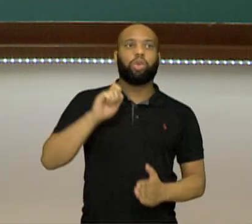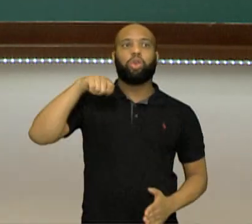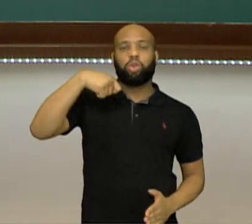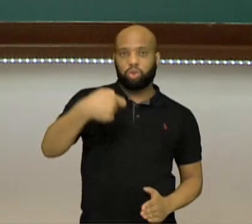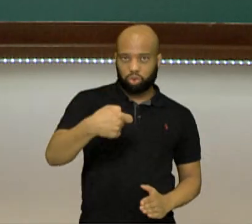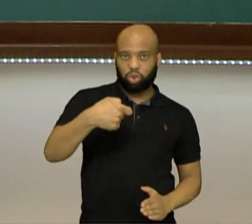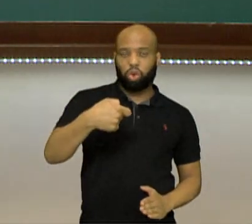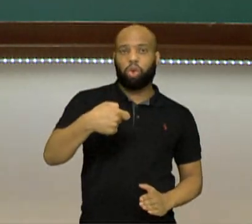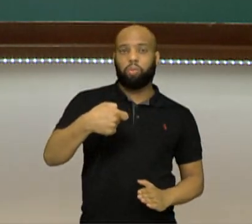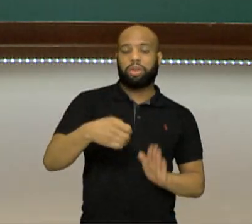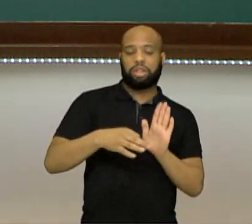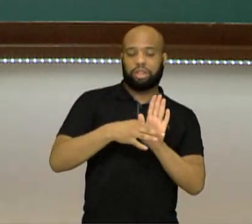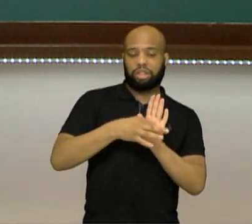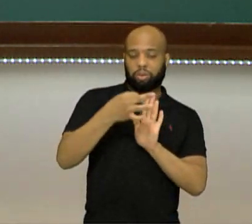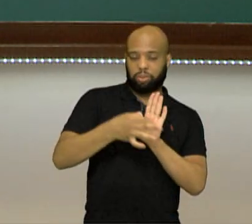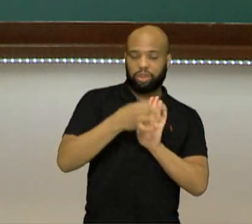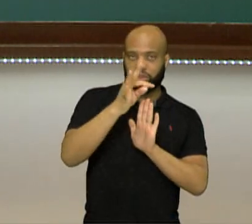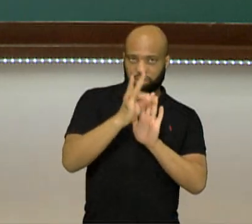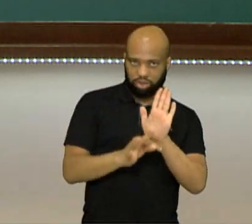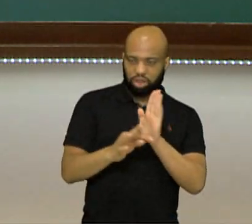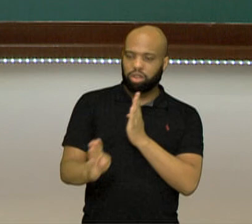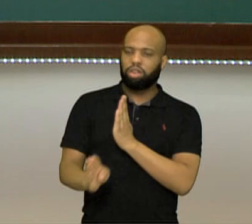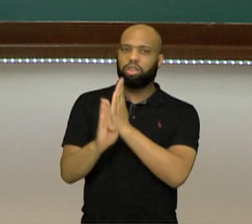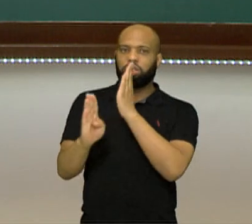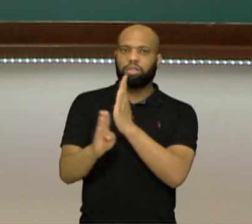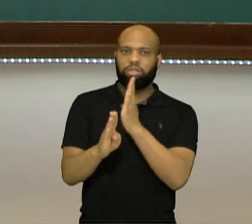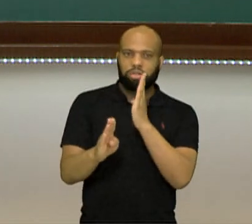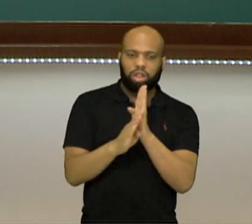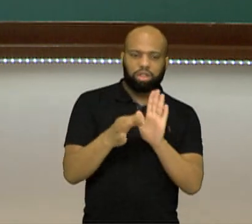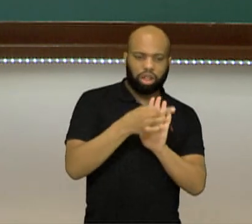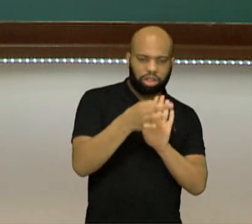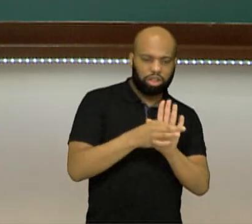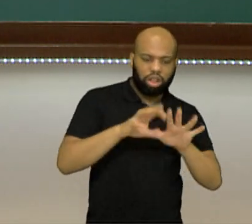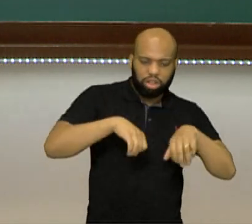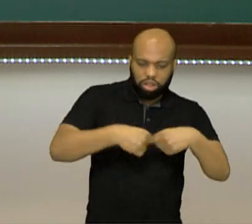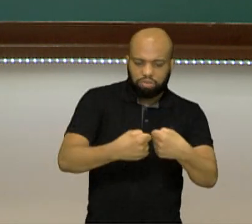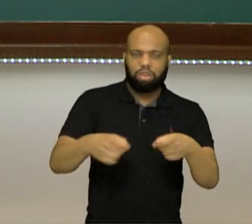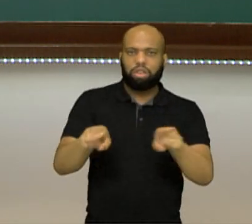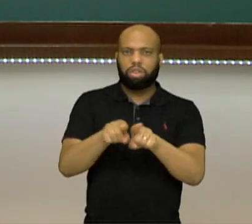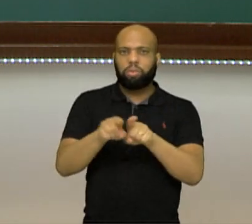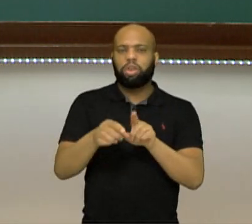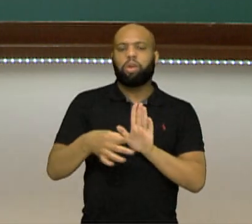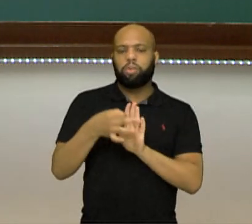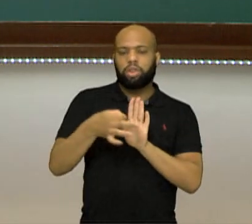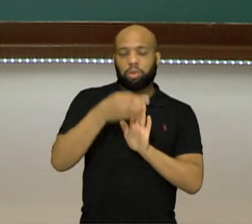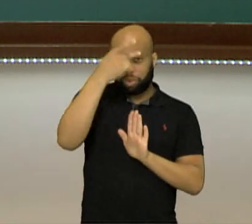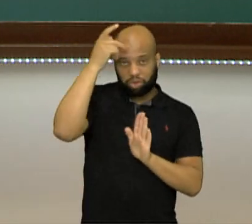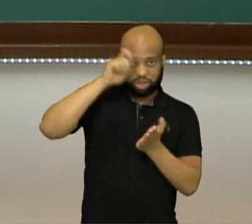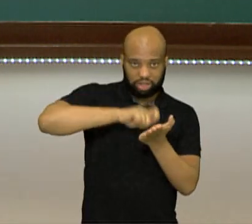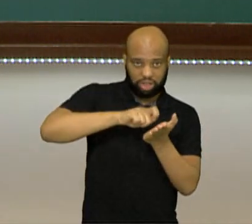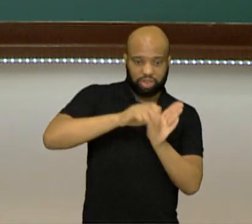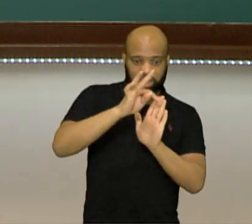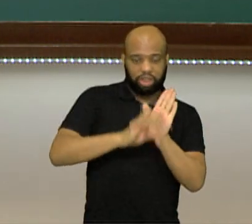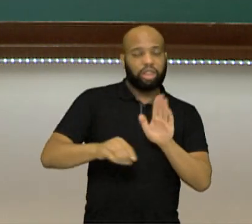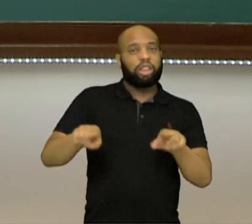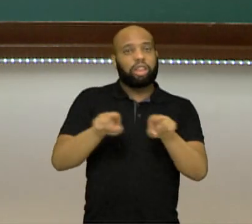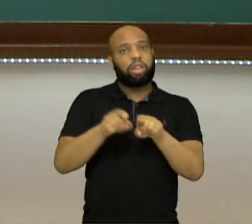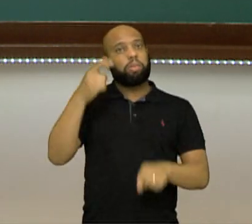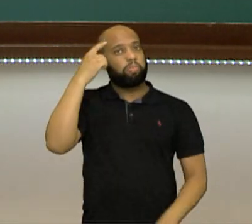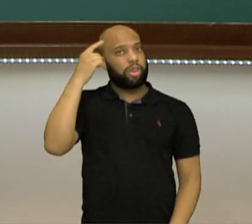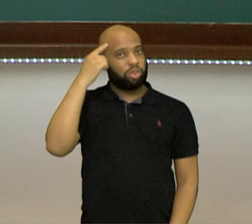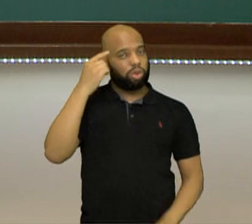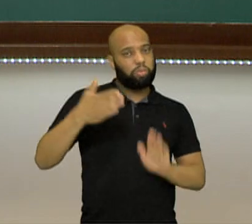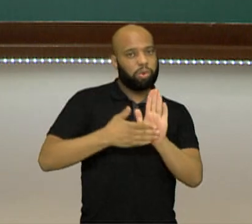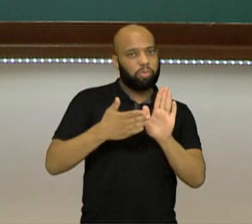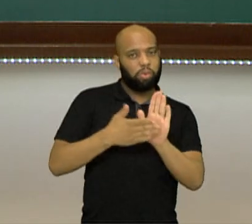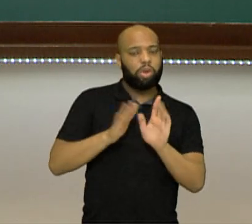Realizamos a leitura do artigo de opinião, identificando argumentos, citação, defesa, a opinião do articulista. Também pensamos em uma proposta de exposição de